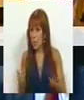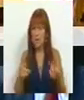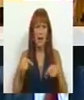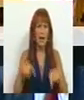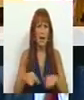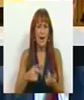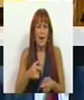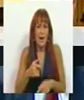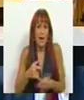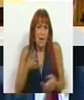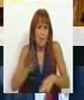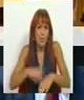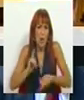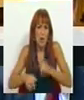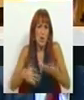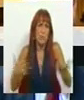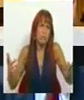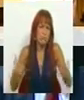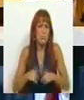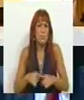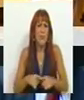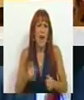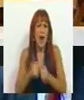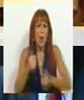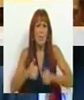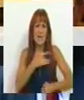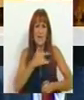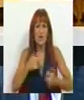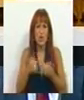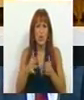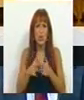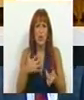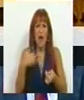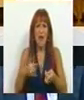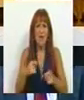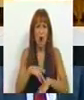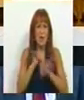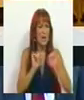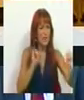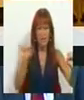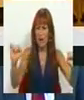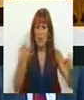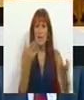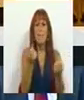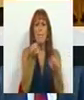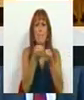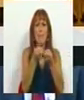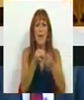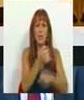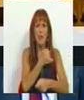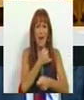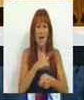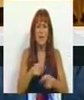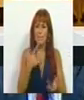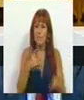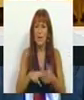e só é fruto daquilo que foi, talvez, a competição saudável, todos querem ter o seu hospital à porta de casa. O que é verdade